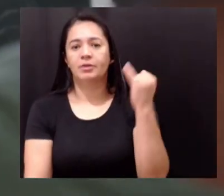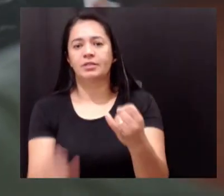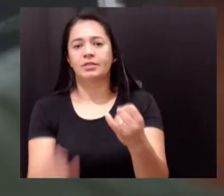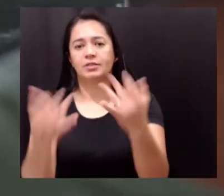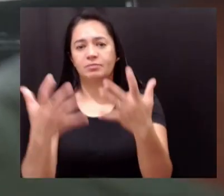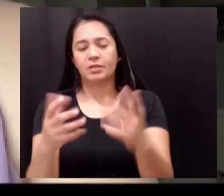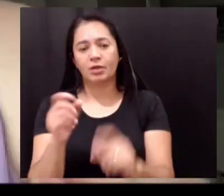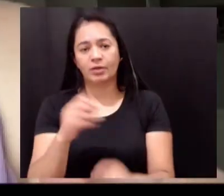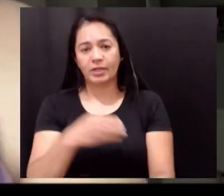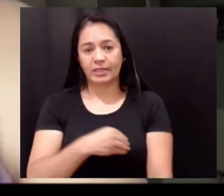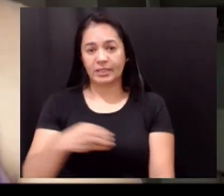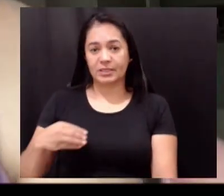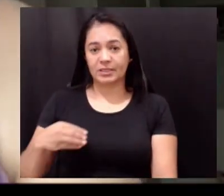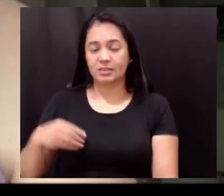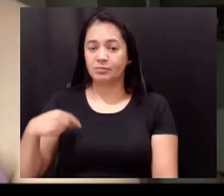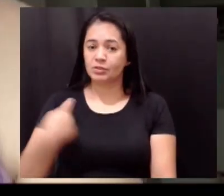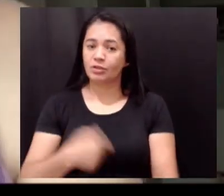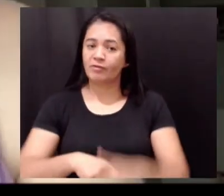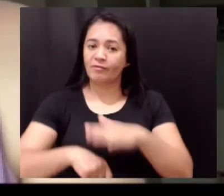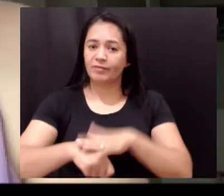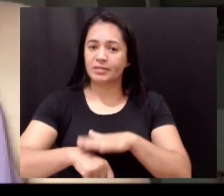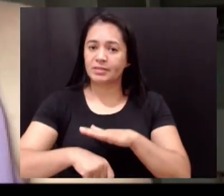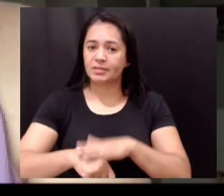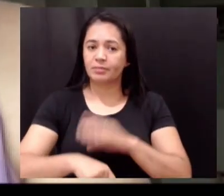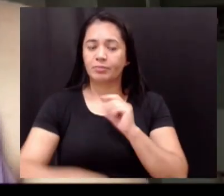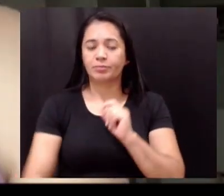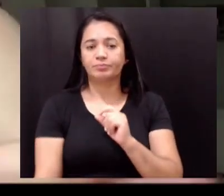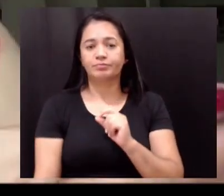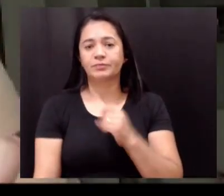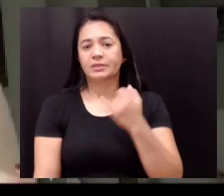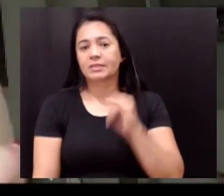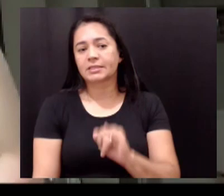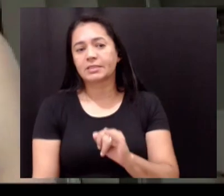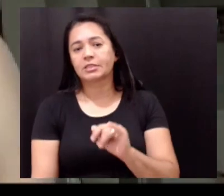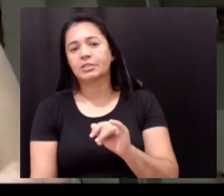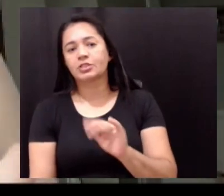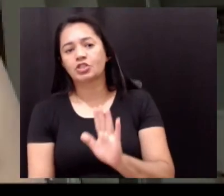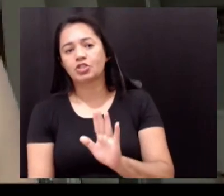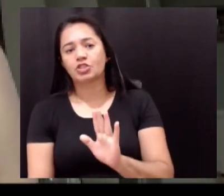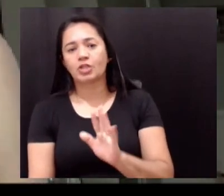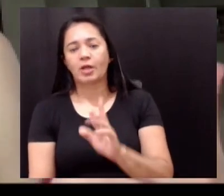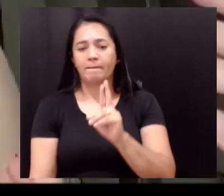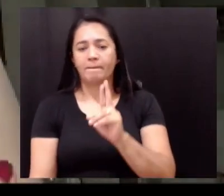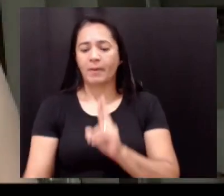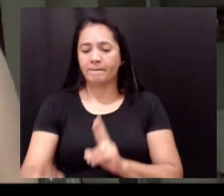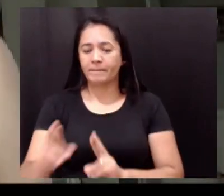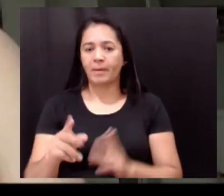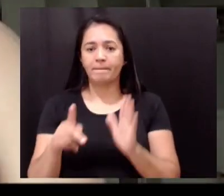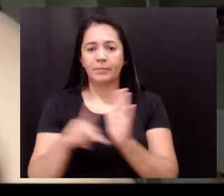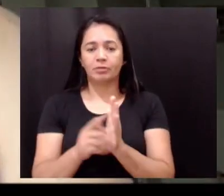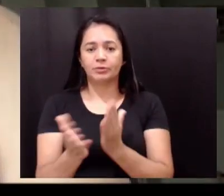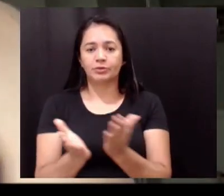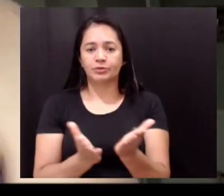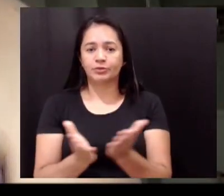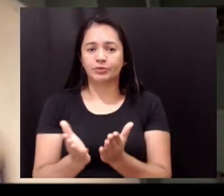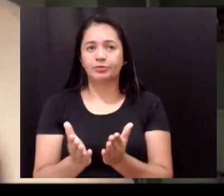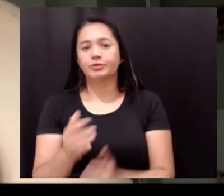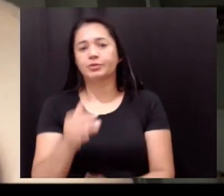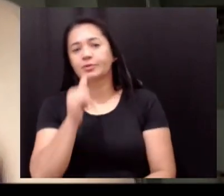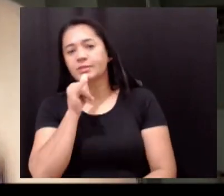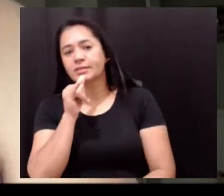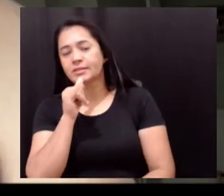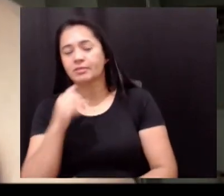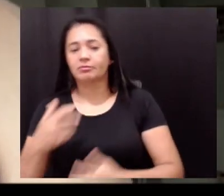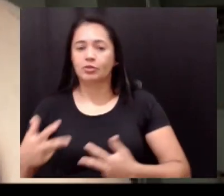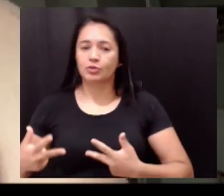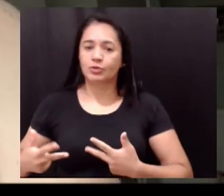gente veja se teve resposta ao tratamento, né? No caso de uma cirurgia, de estar terminando a quimioterapia,